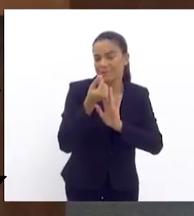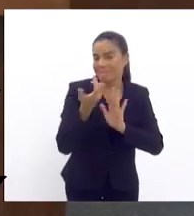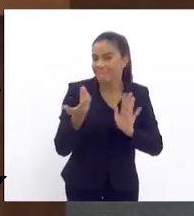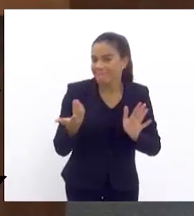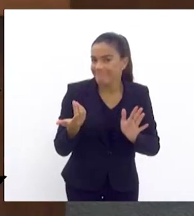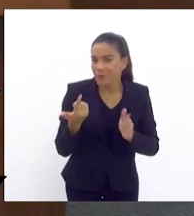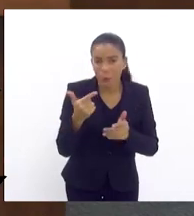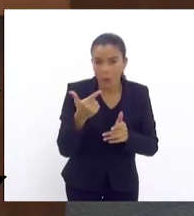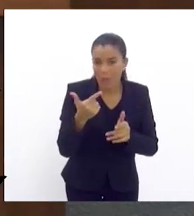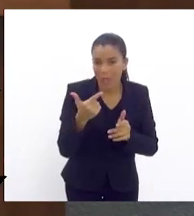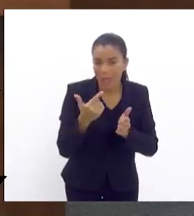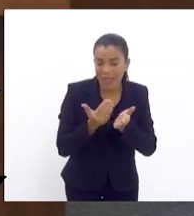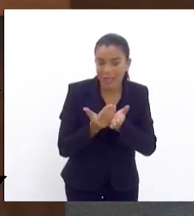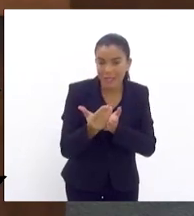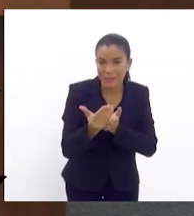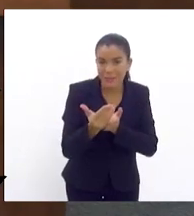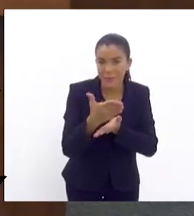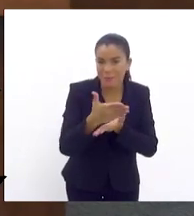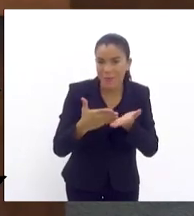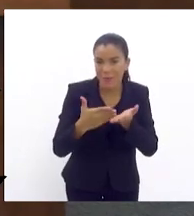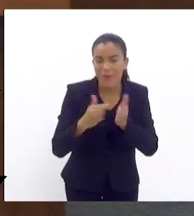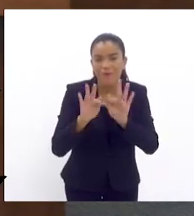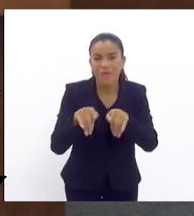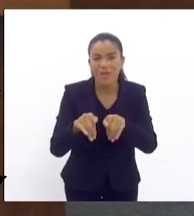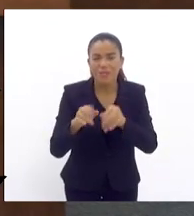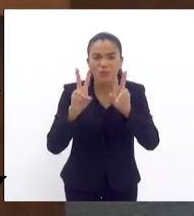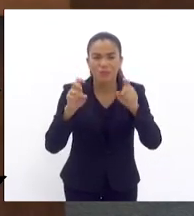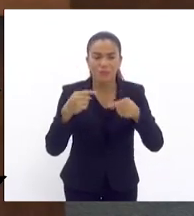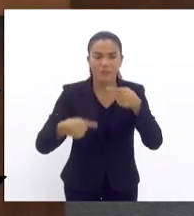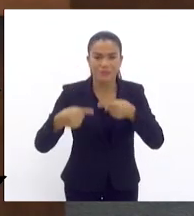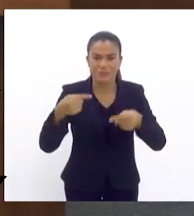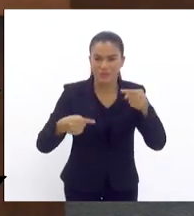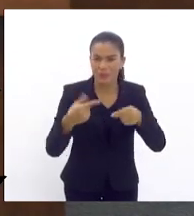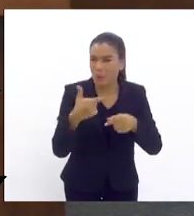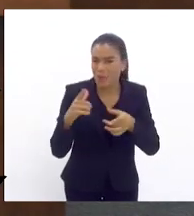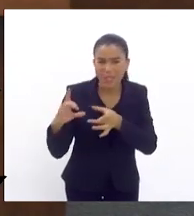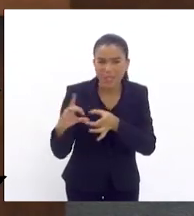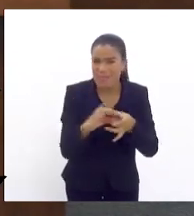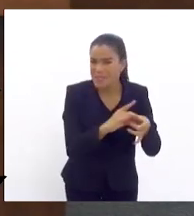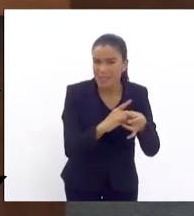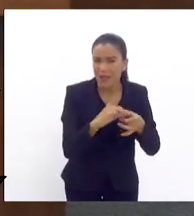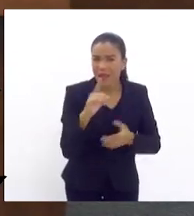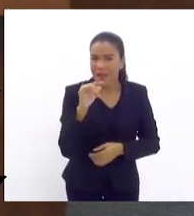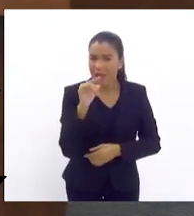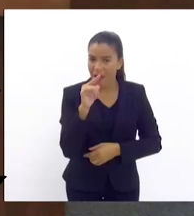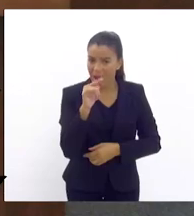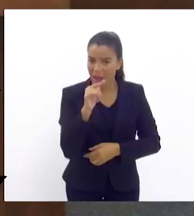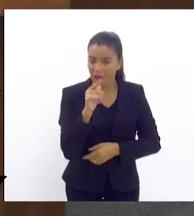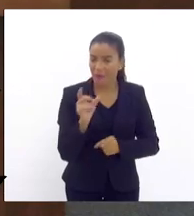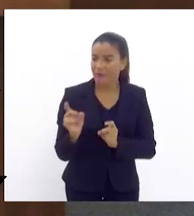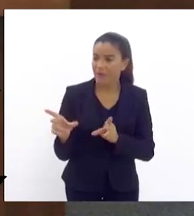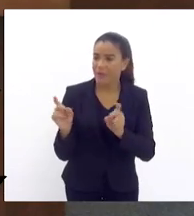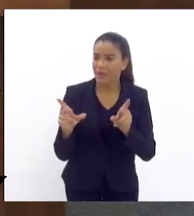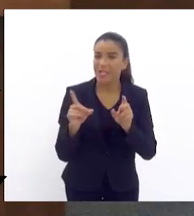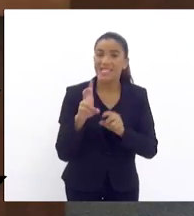início, nem meio, nem fim de discussão sobre ele. Não faz sentido a água que se vende a